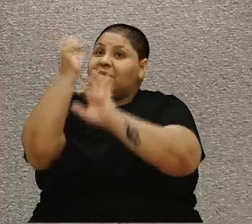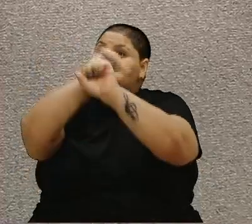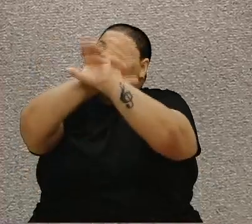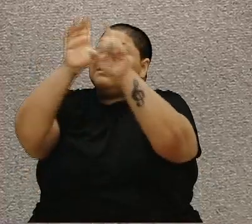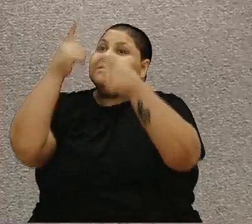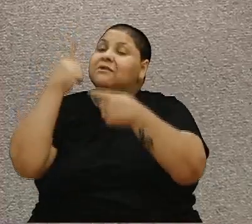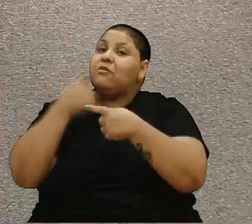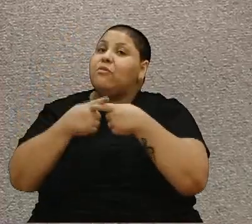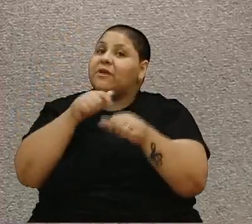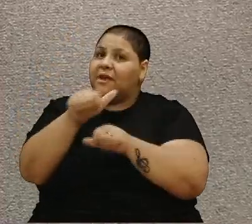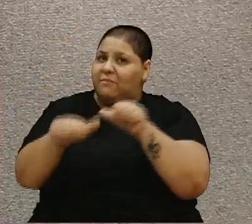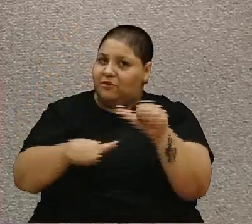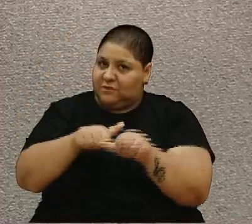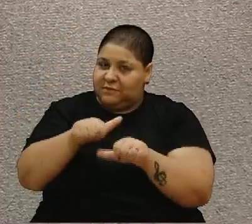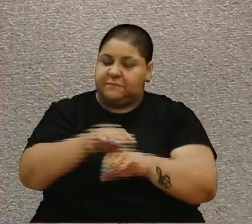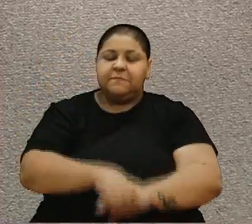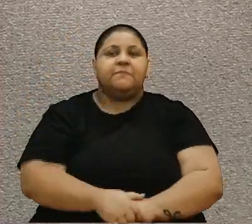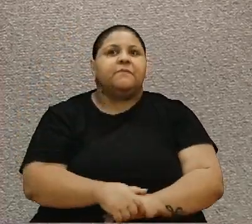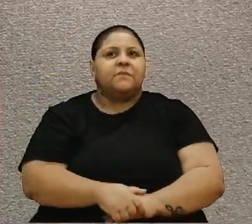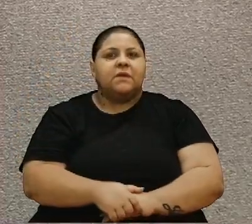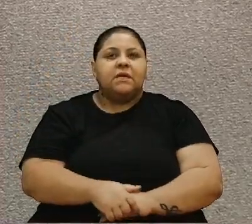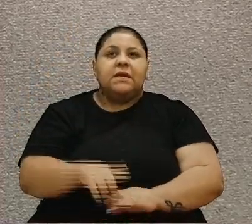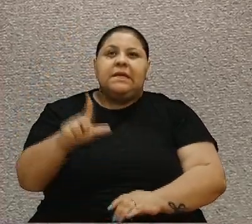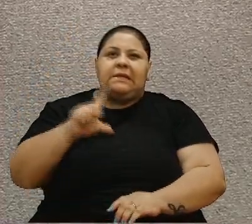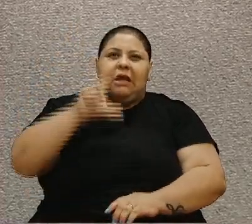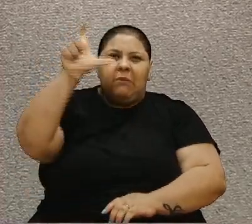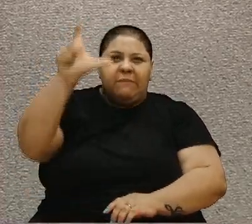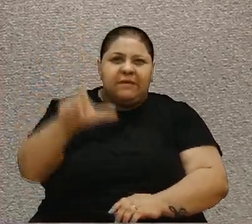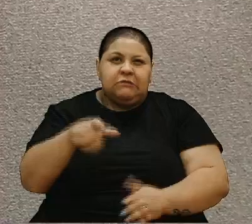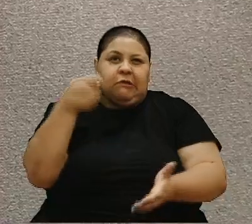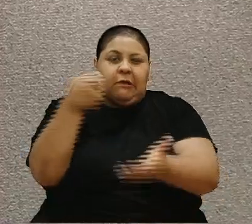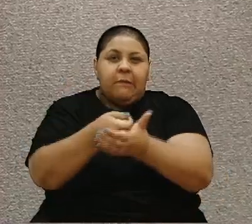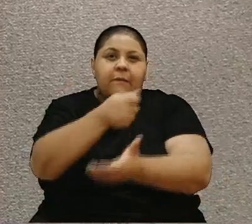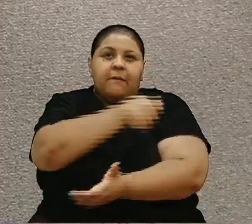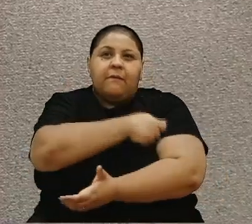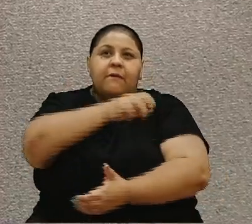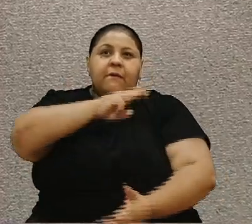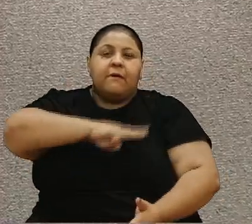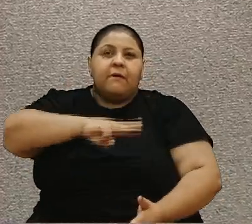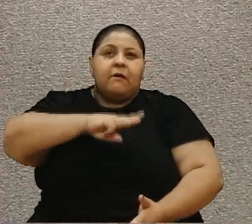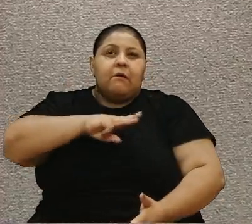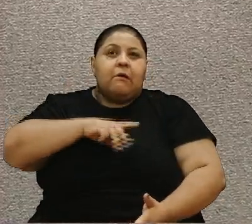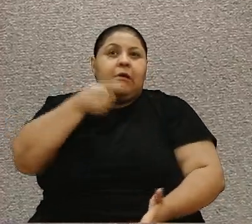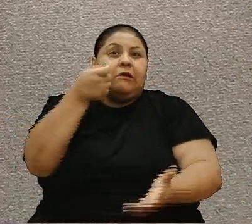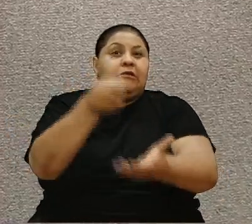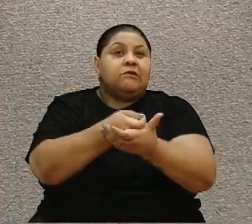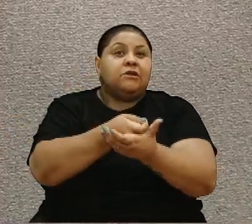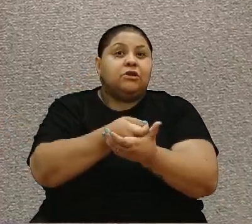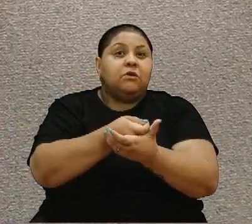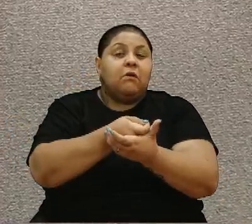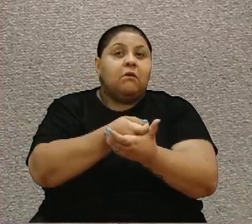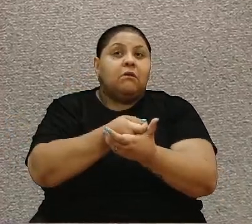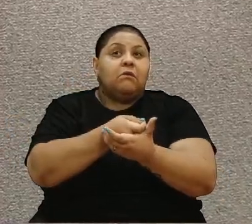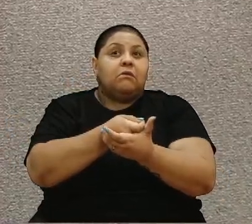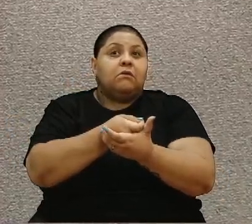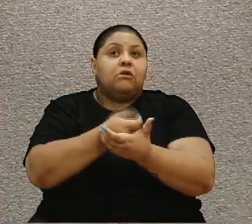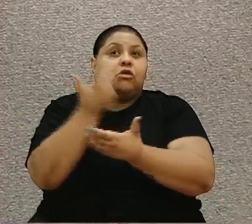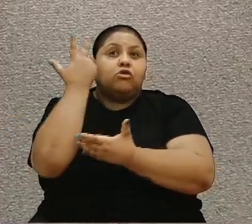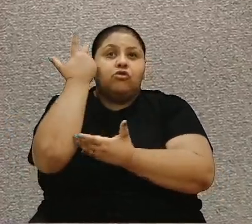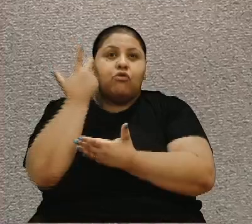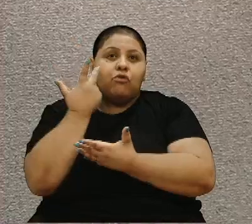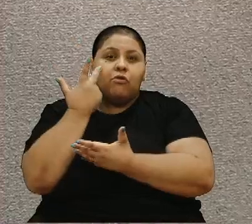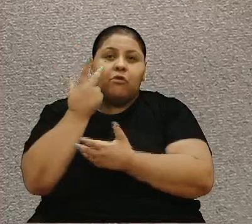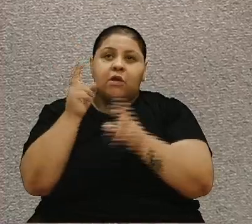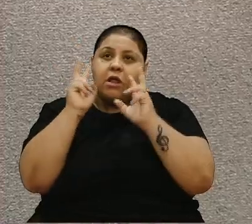que ela é estudante, tem tarifa de estudante e avisar de cobrar tarifa cheia em algumas cobranças. Aí que ela foi